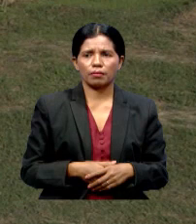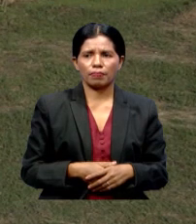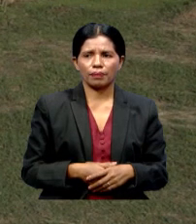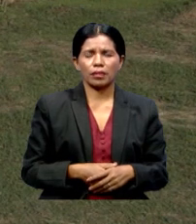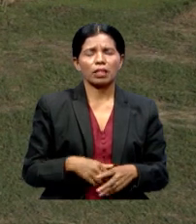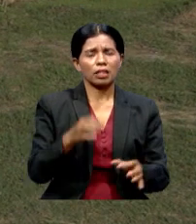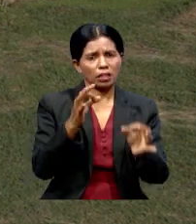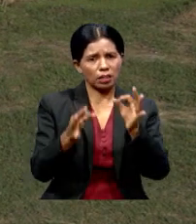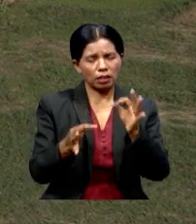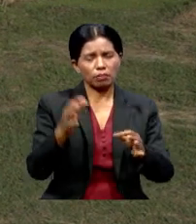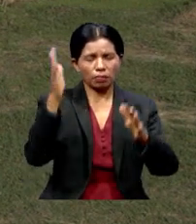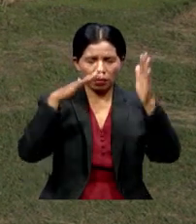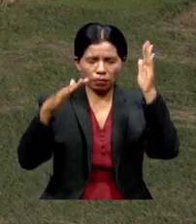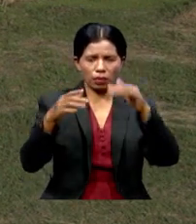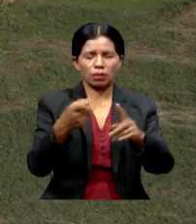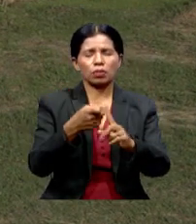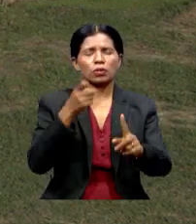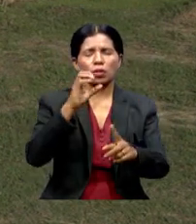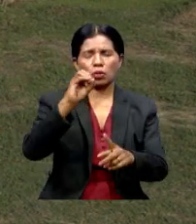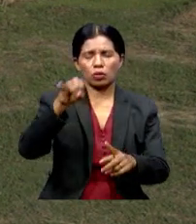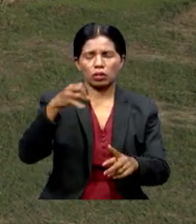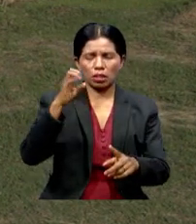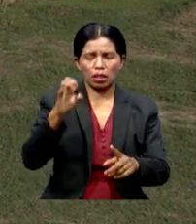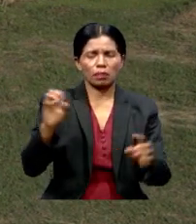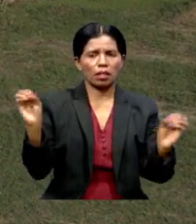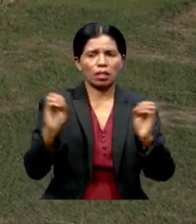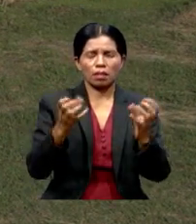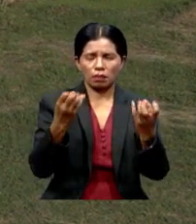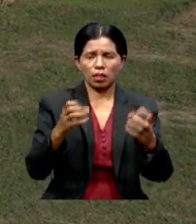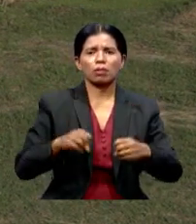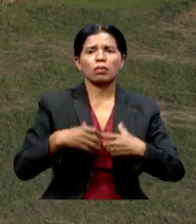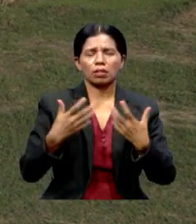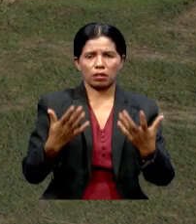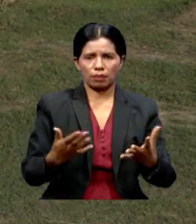Será que problema não é, mas justo o orçamento não é suficiente? Ou ensa?